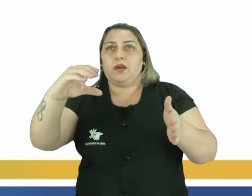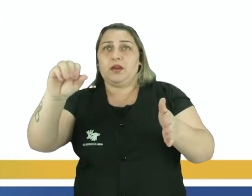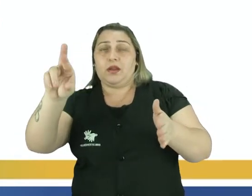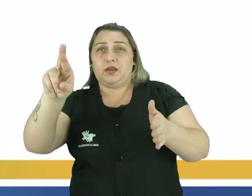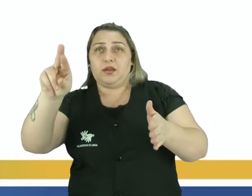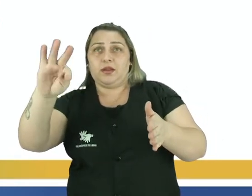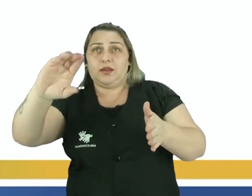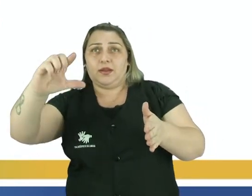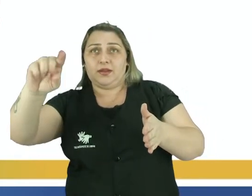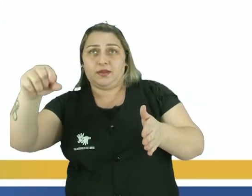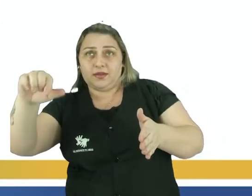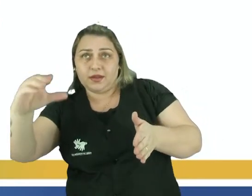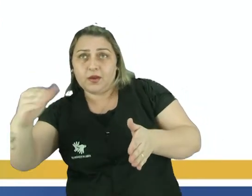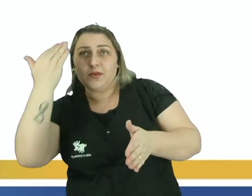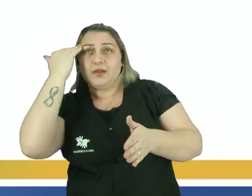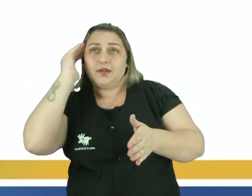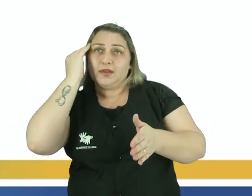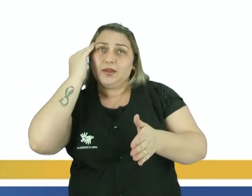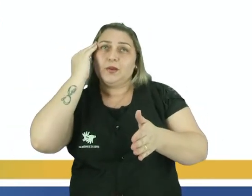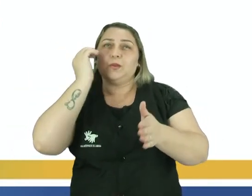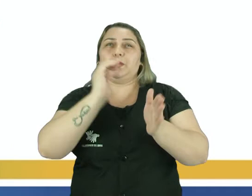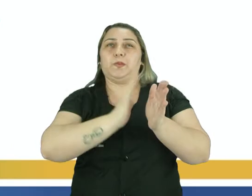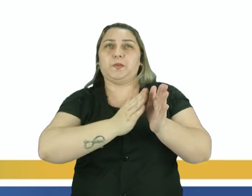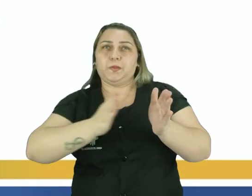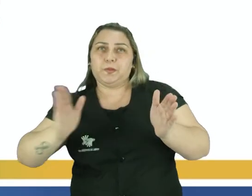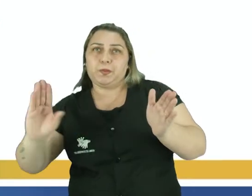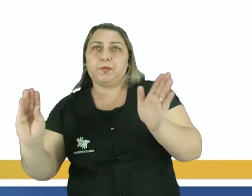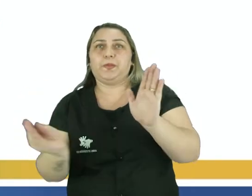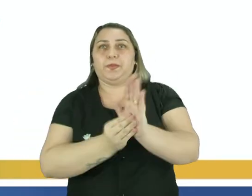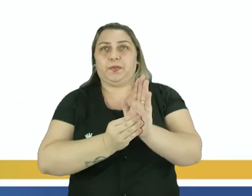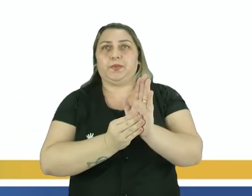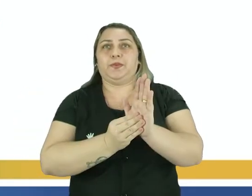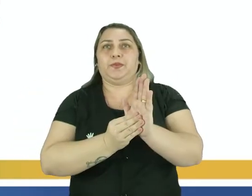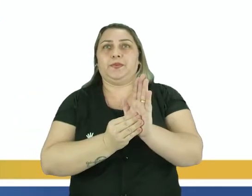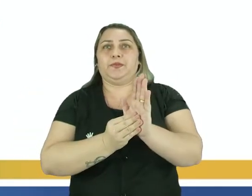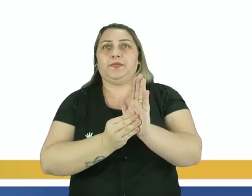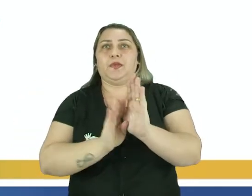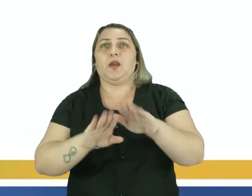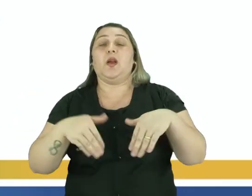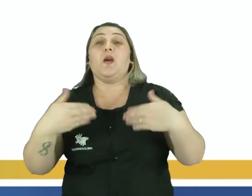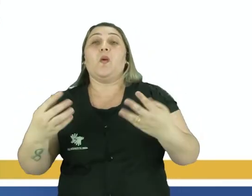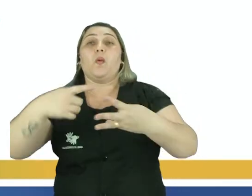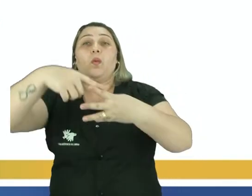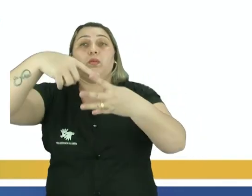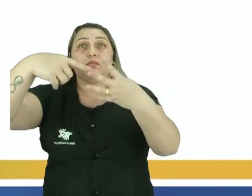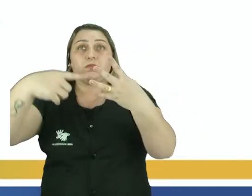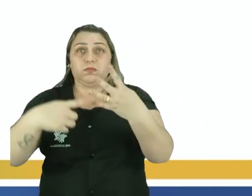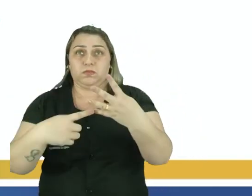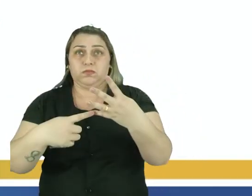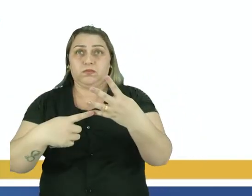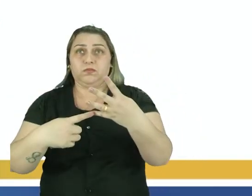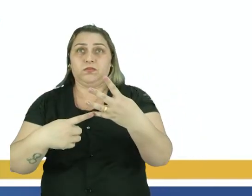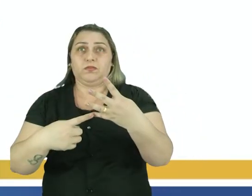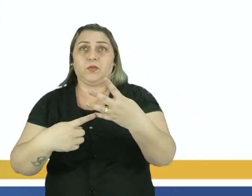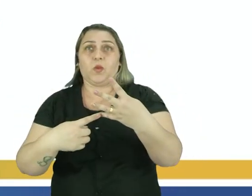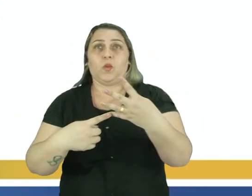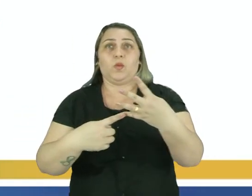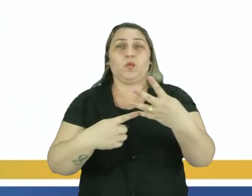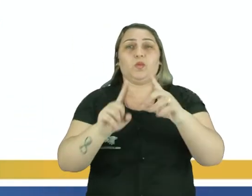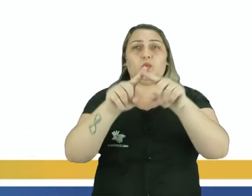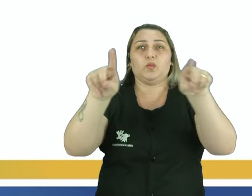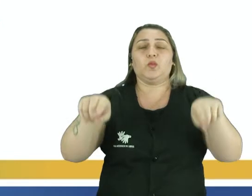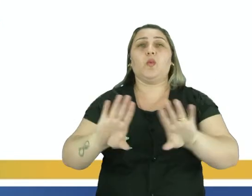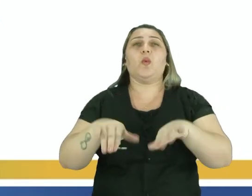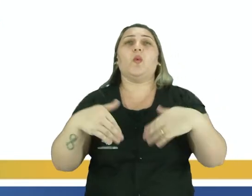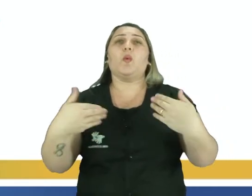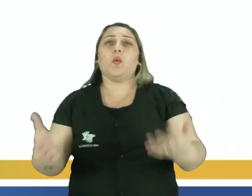redemocratização, compreendeu uma série de medidas instauradas progressivamente. Integram esse quadro de medidas, então o que a questão quer é